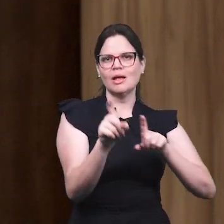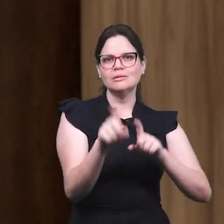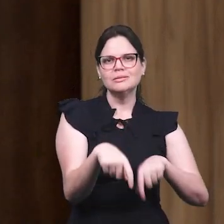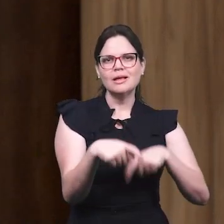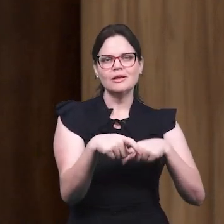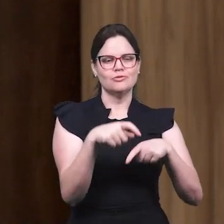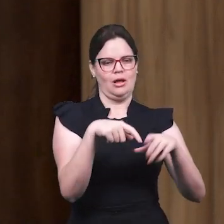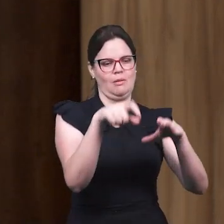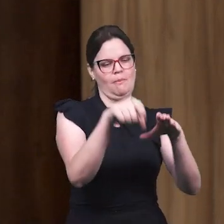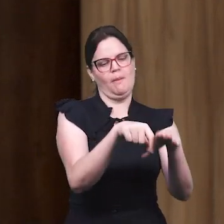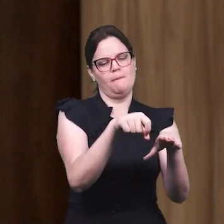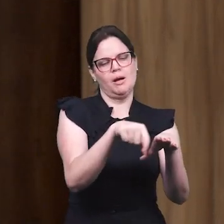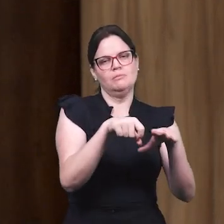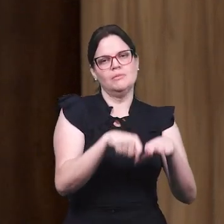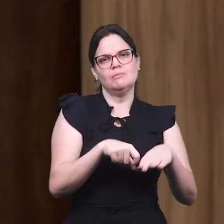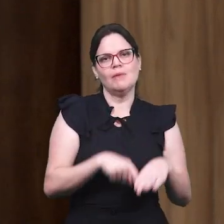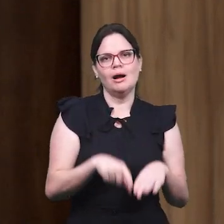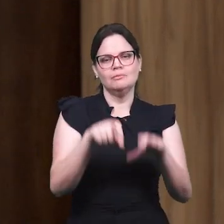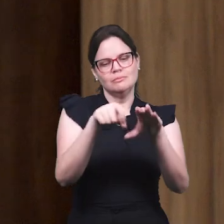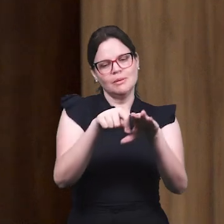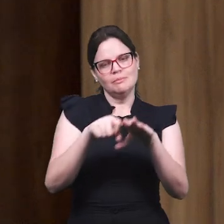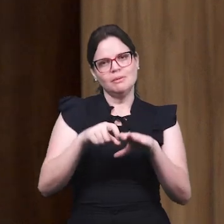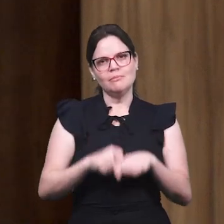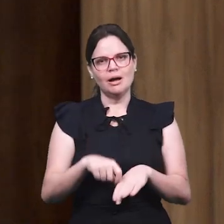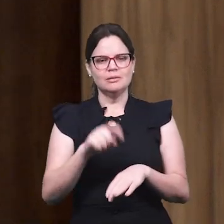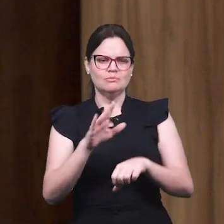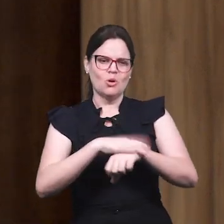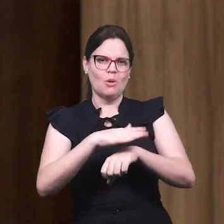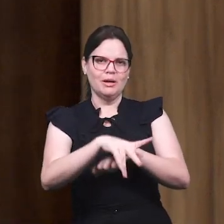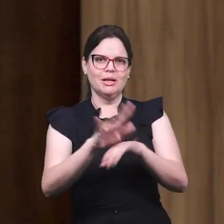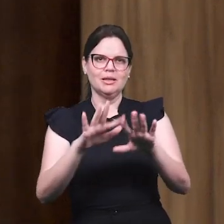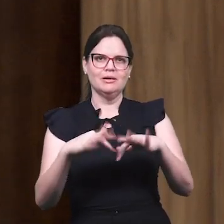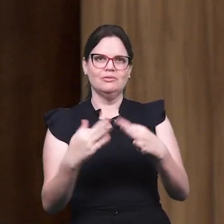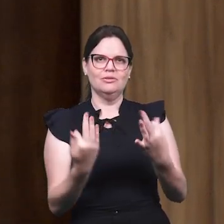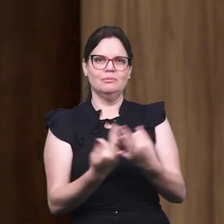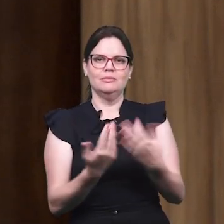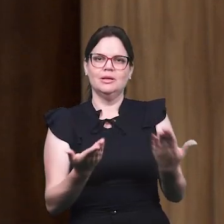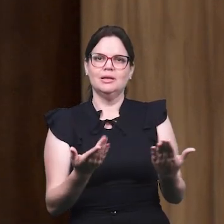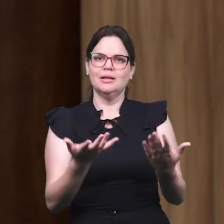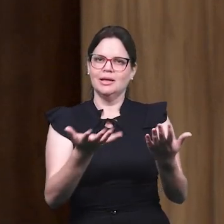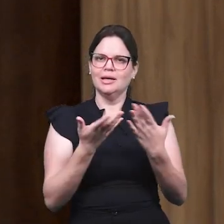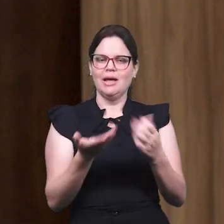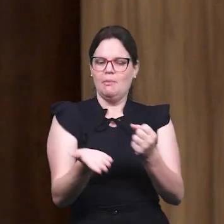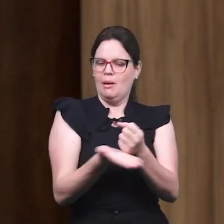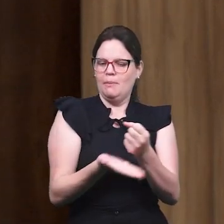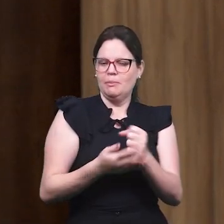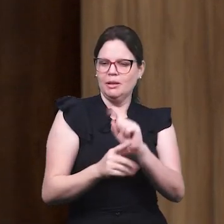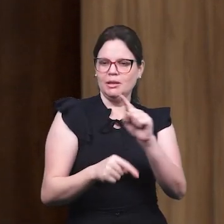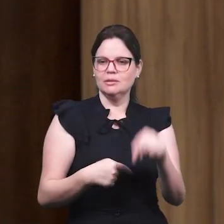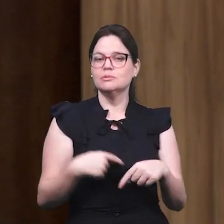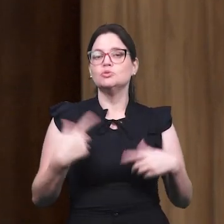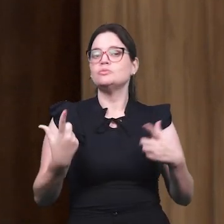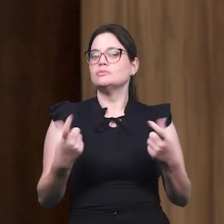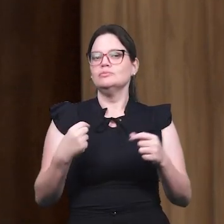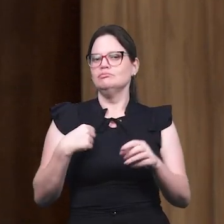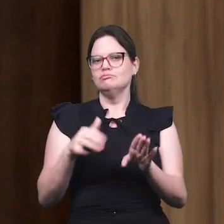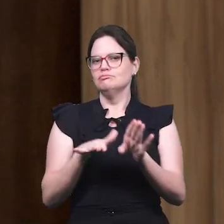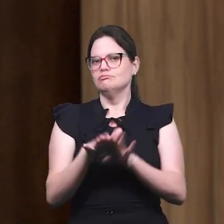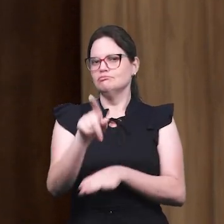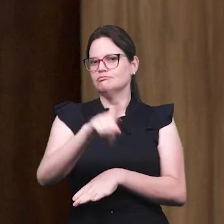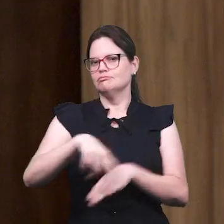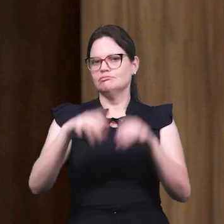ele quer produzir a agricultura familiar, né, que faz geralmente em chácaras? Qual a recomendação para esse